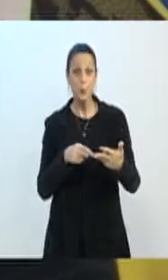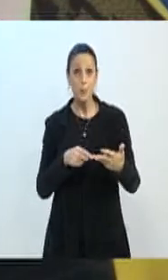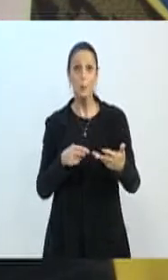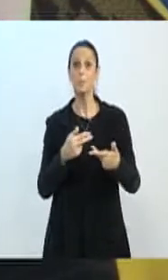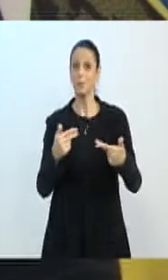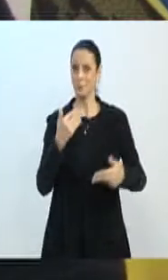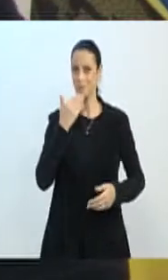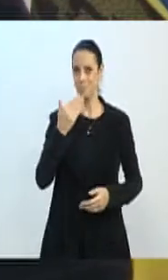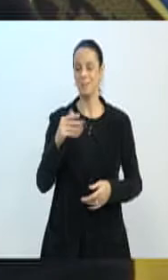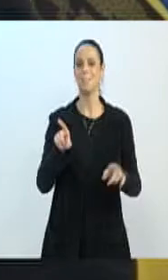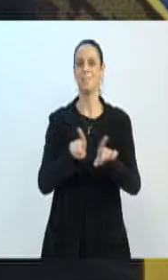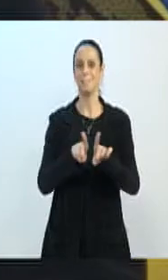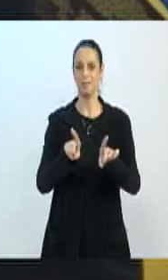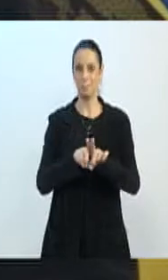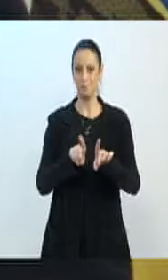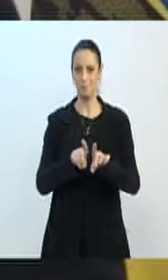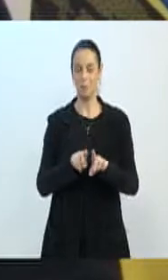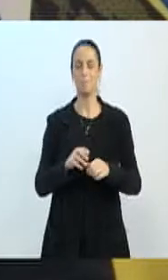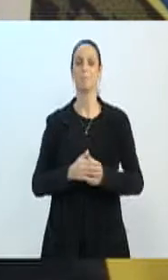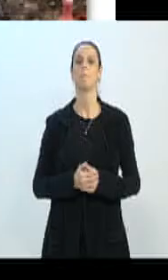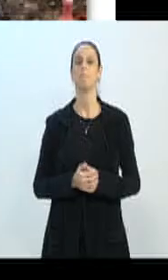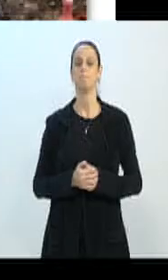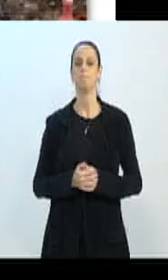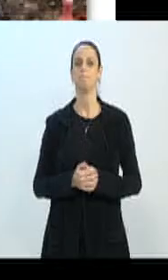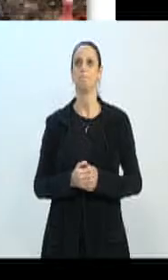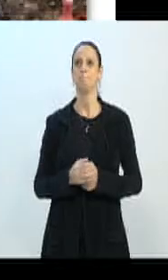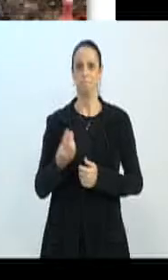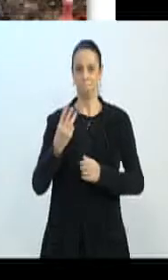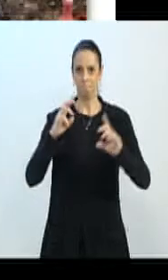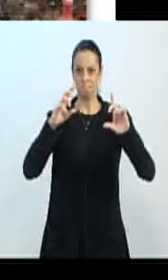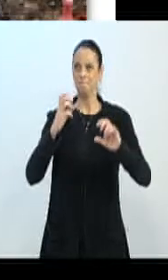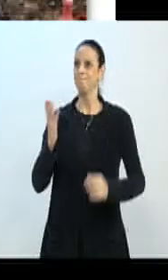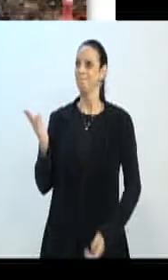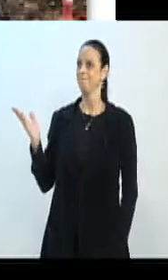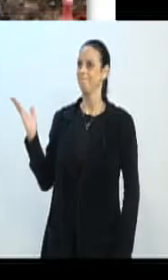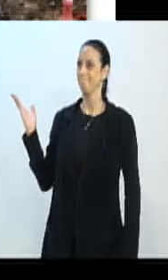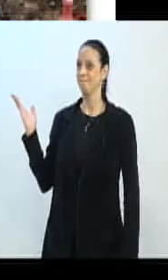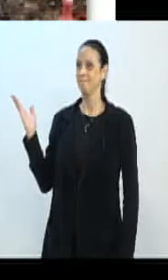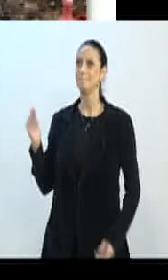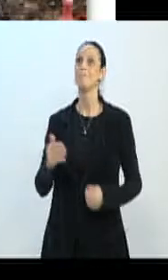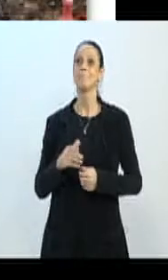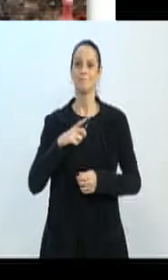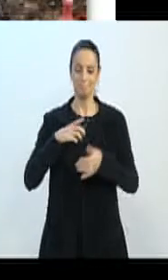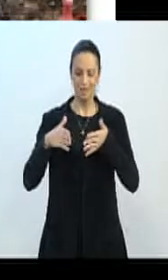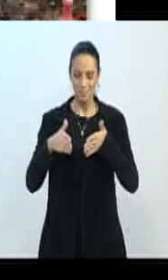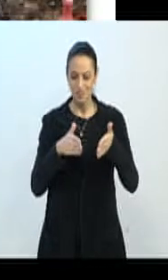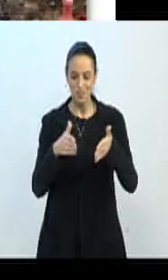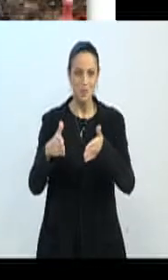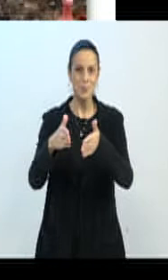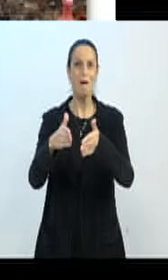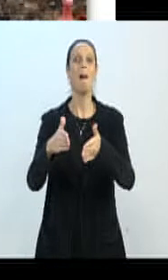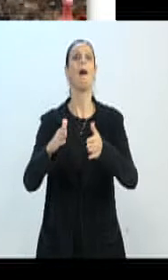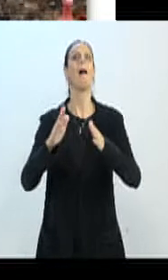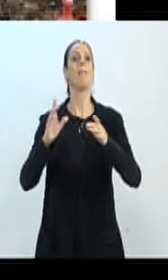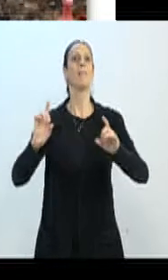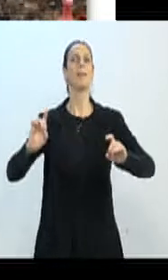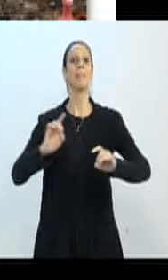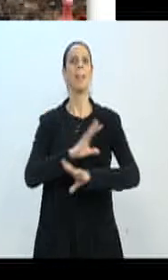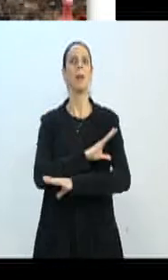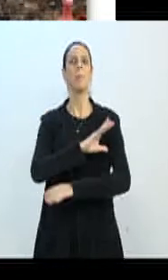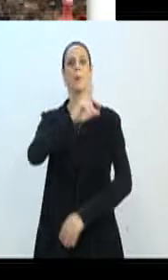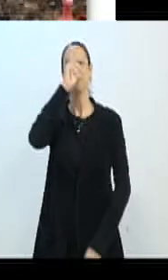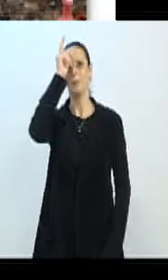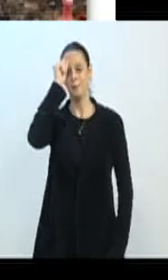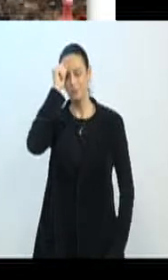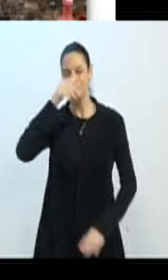é finalizaram terceiro a foto ali finalizar o ator sonhar da Rua Carlos krid o asfalto